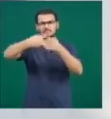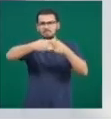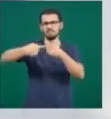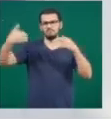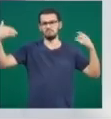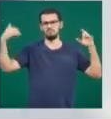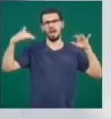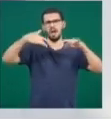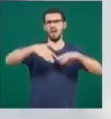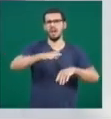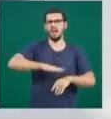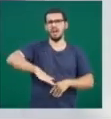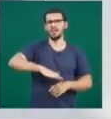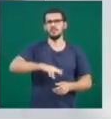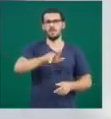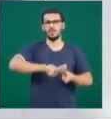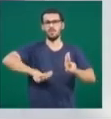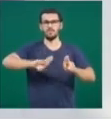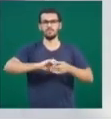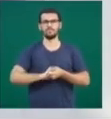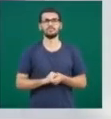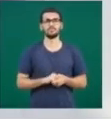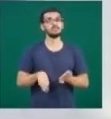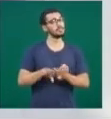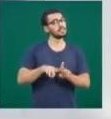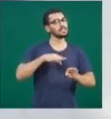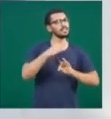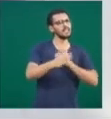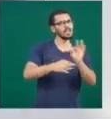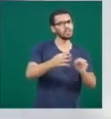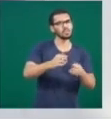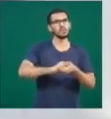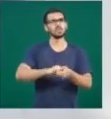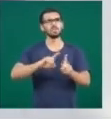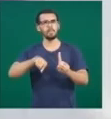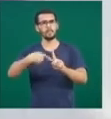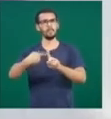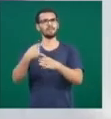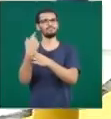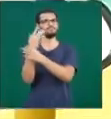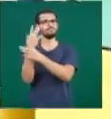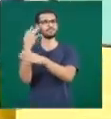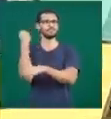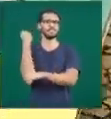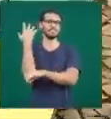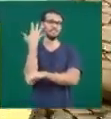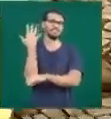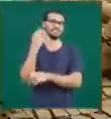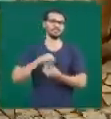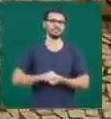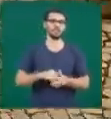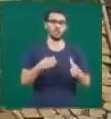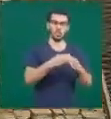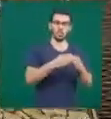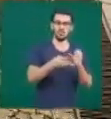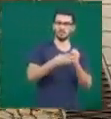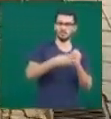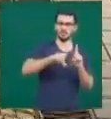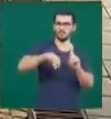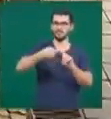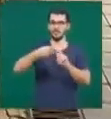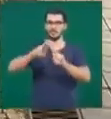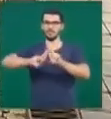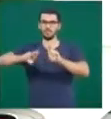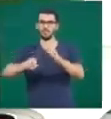programação. Tecnologia aliada à sustentabilidade. Equipe de robótica da UFO e do IFTM desenvolveu protótipo de robô que